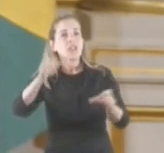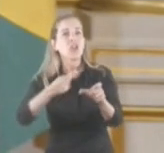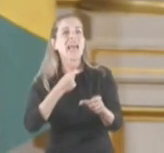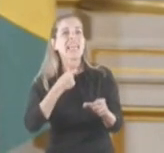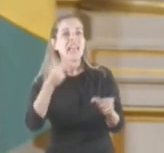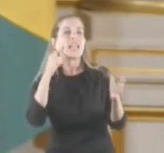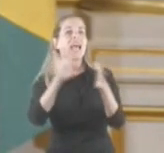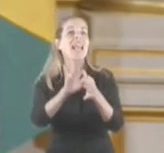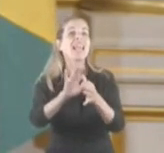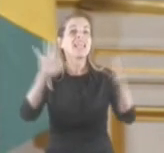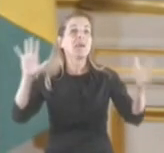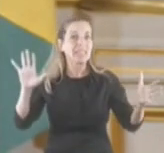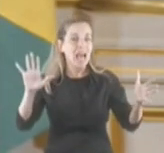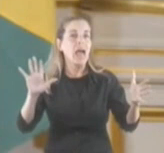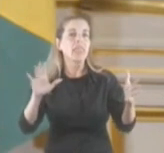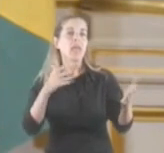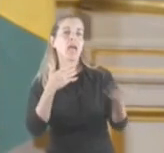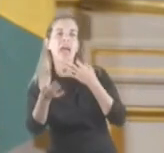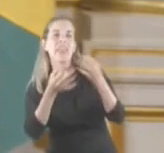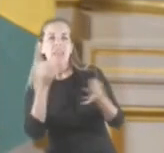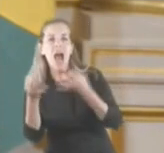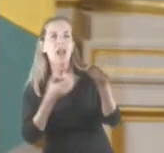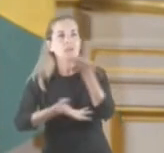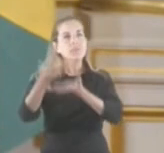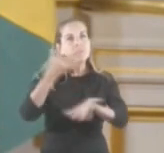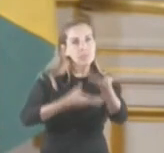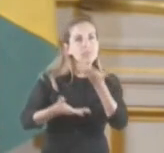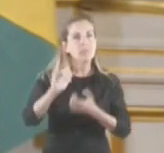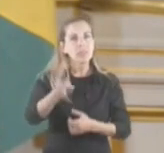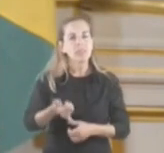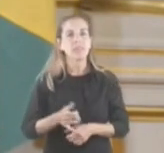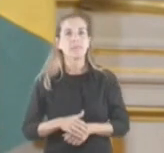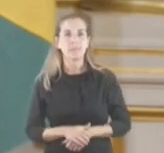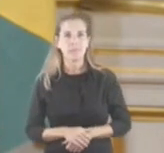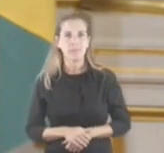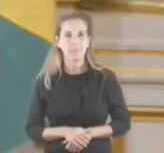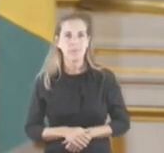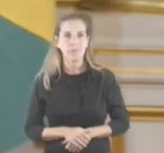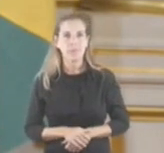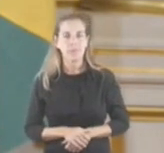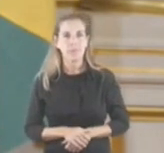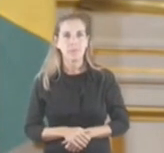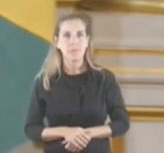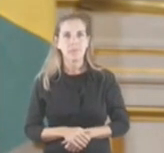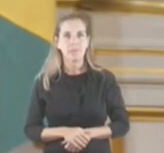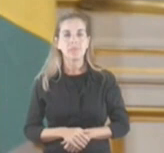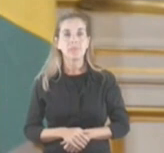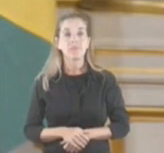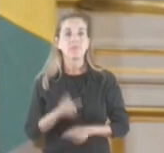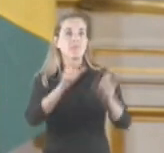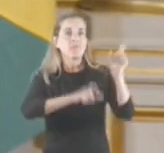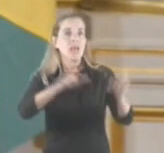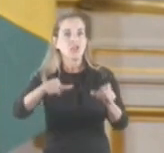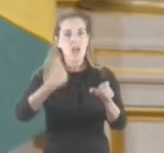muitos anos e sabemos que os nossos povos não querem, só querem viver em paz e não querem o ódio. Nuestros pueblos